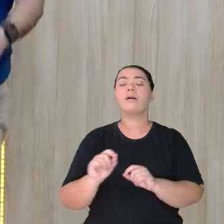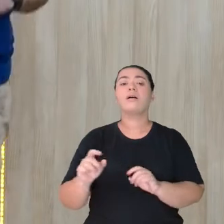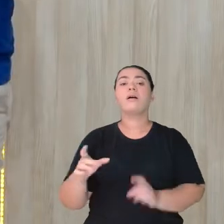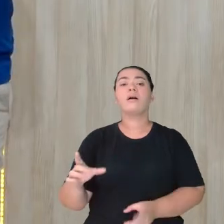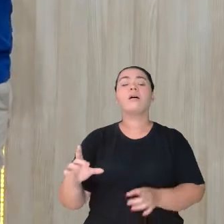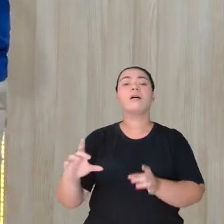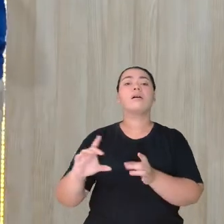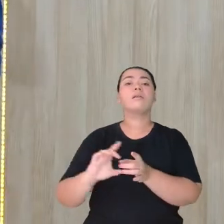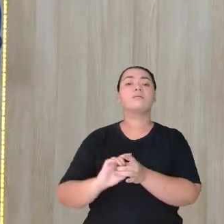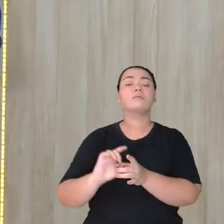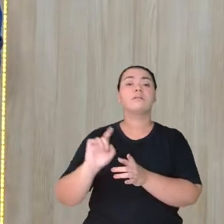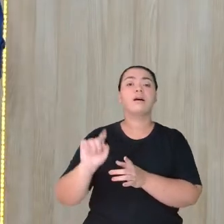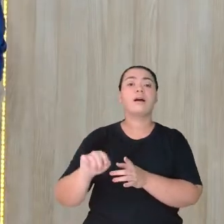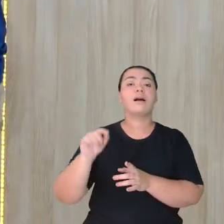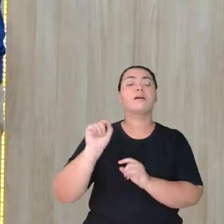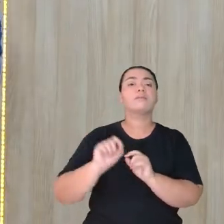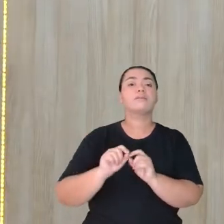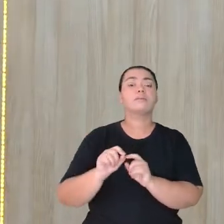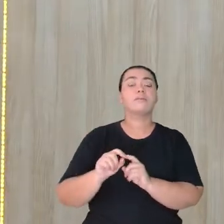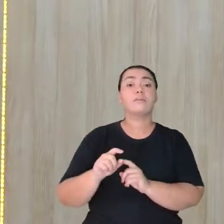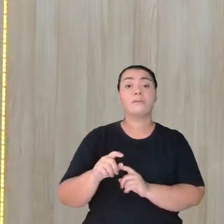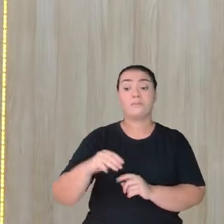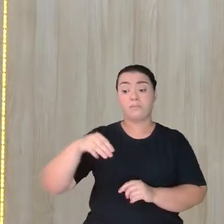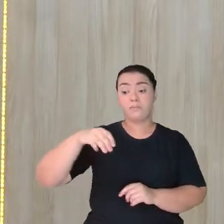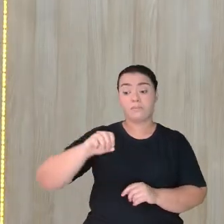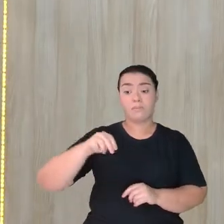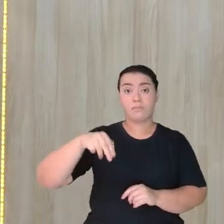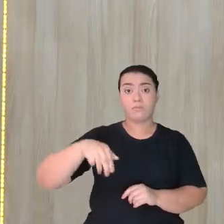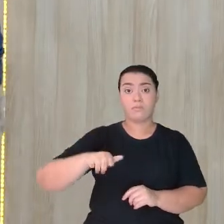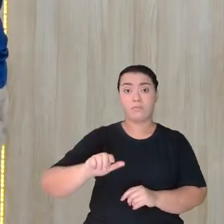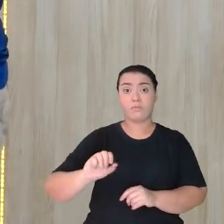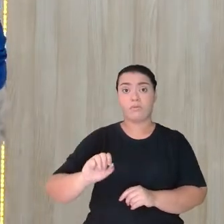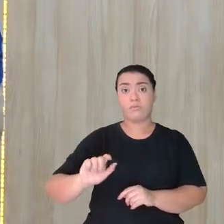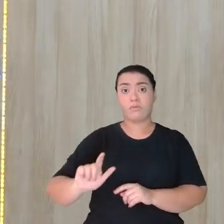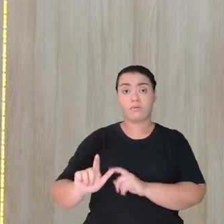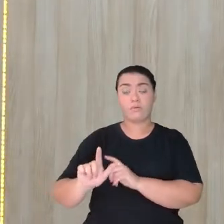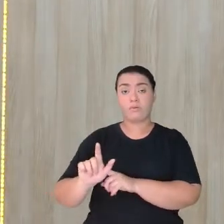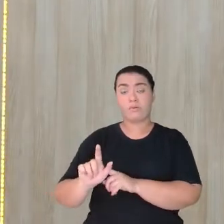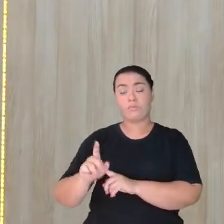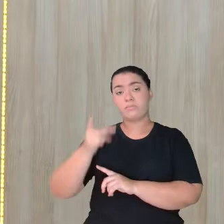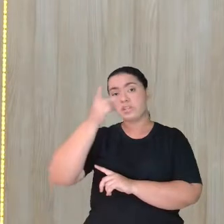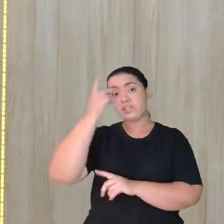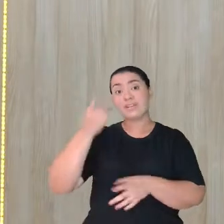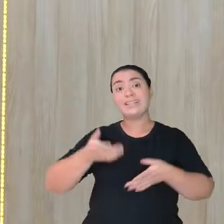associada à ideia de que mongol é aquele que nasce na